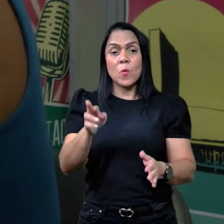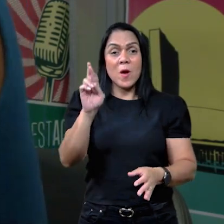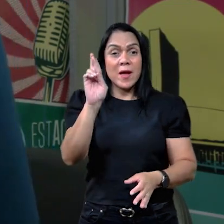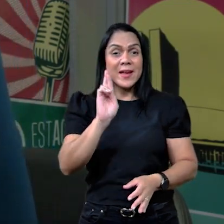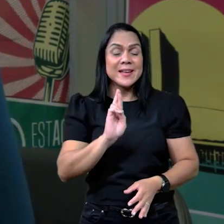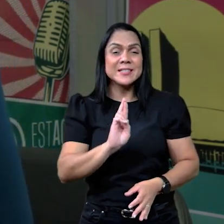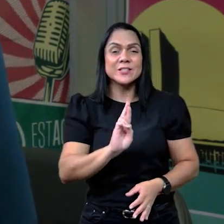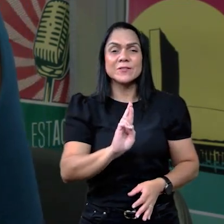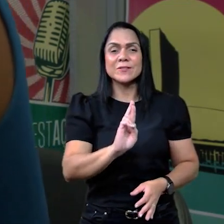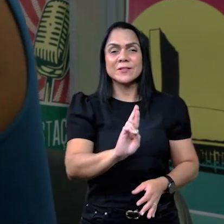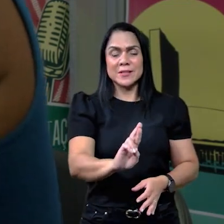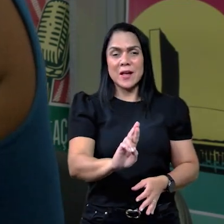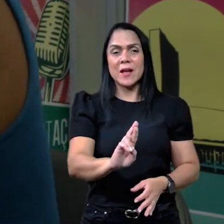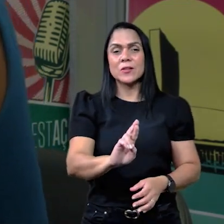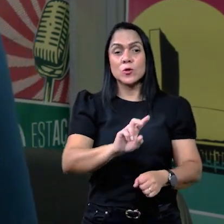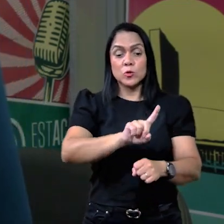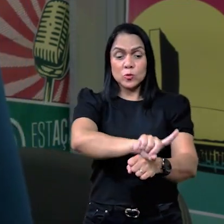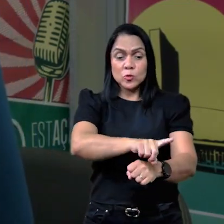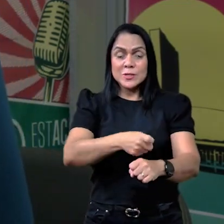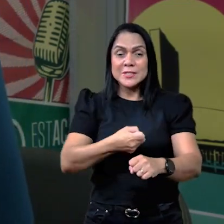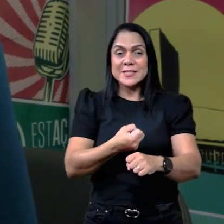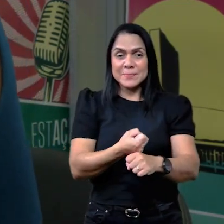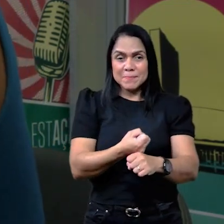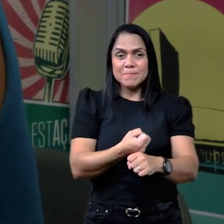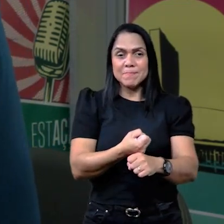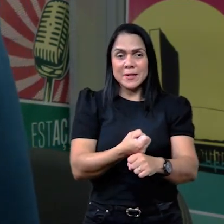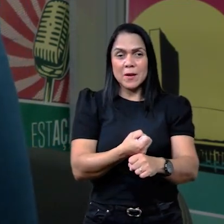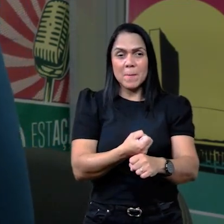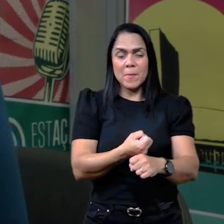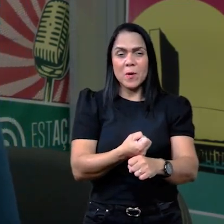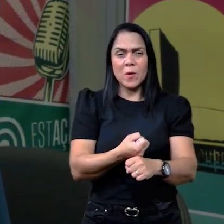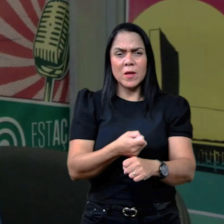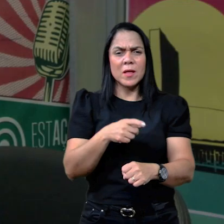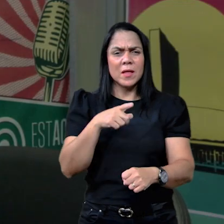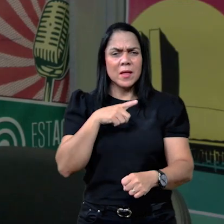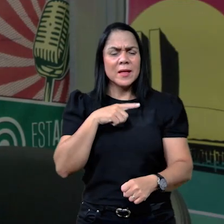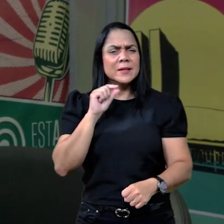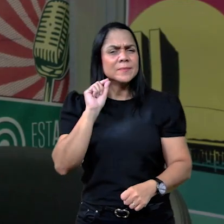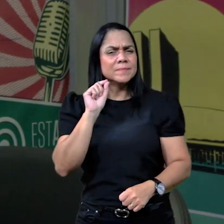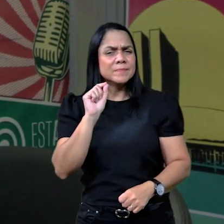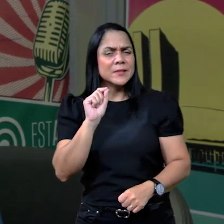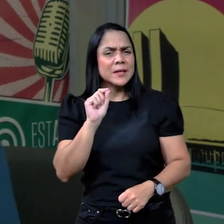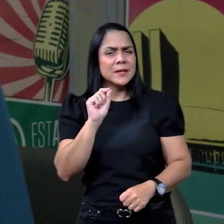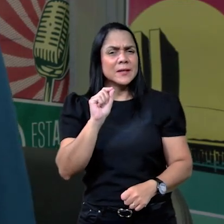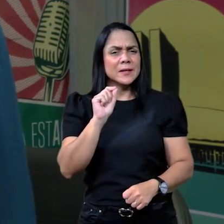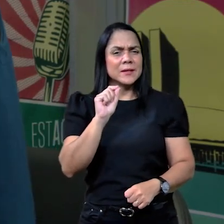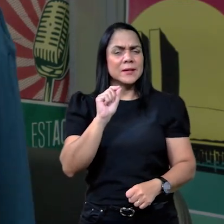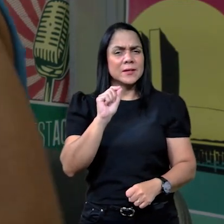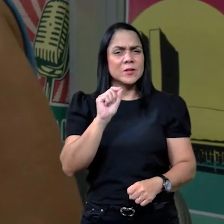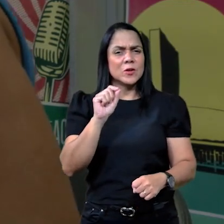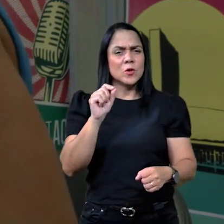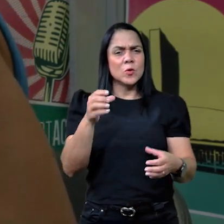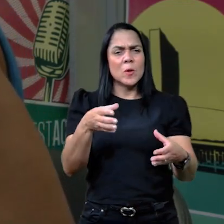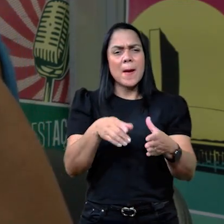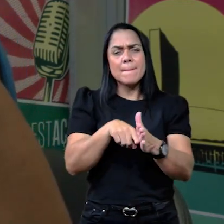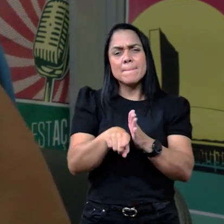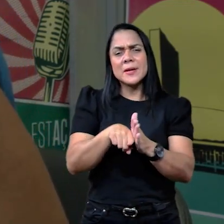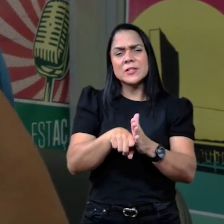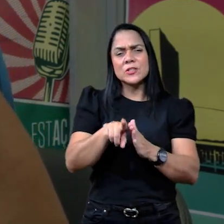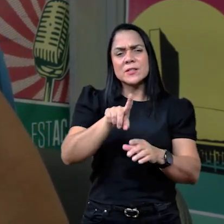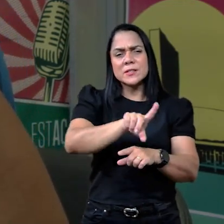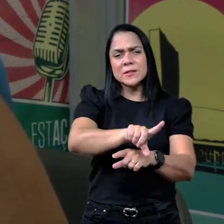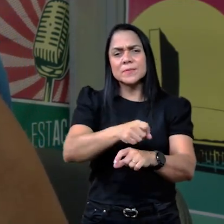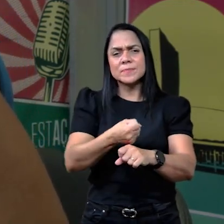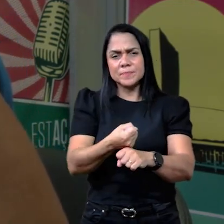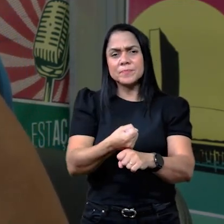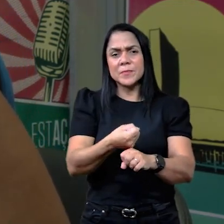teve o resultado do censo quilombola, do censo também... a gente teve censo... Eu sei que teve censo quilombola, não vou usar dizer que teve